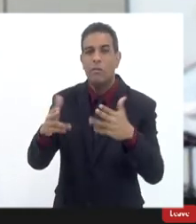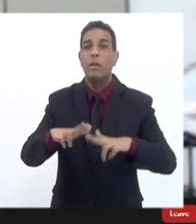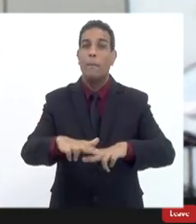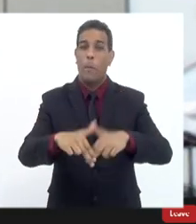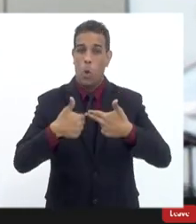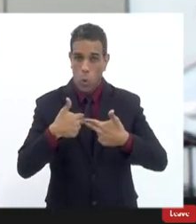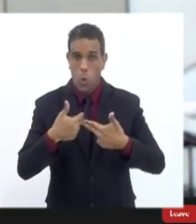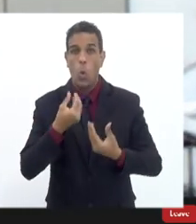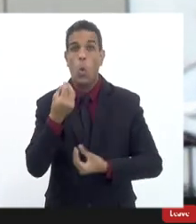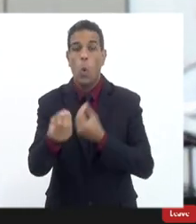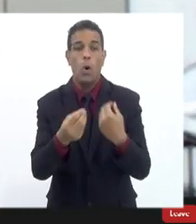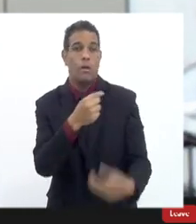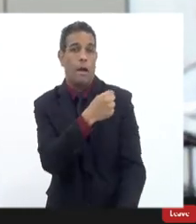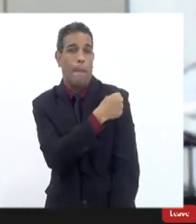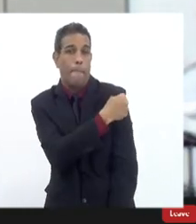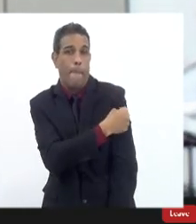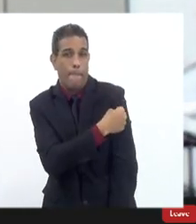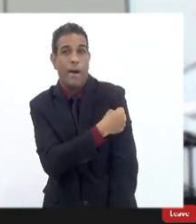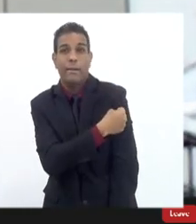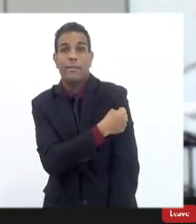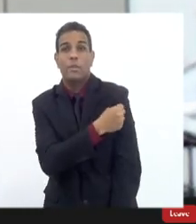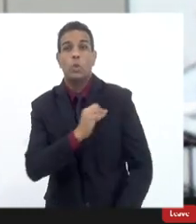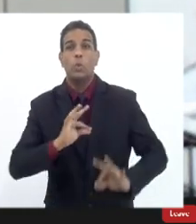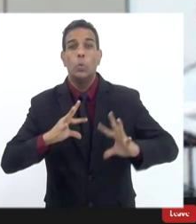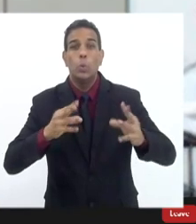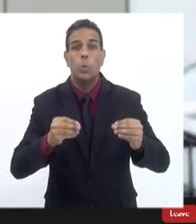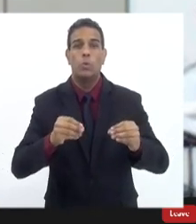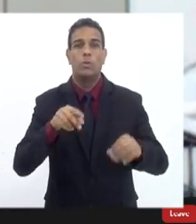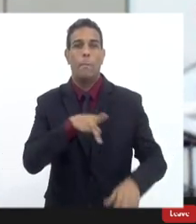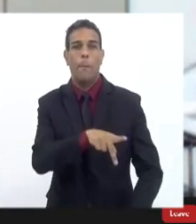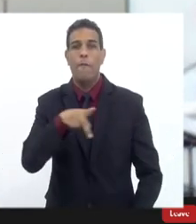decorrência da imunização dos profissionais de educação.